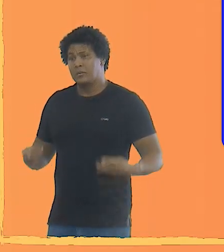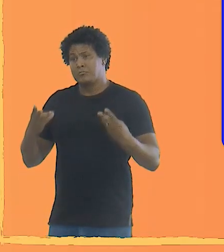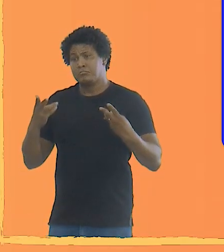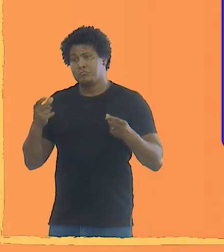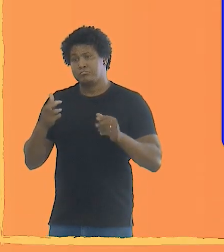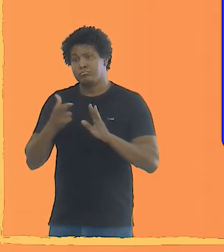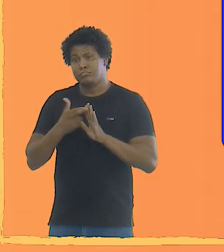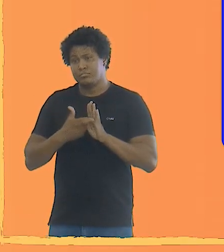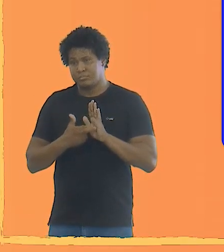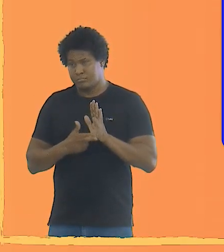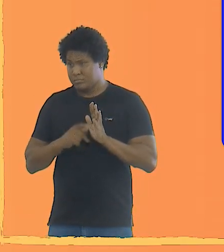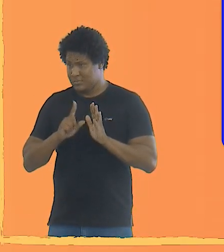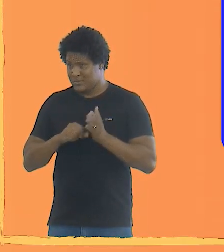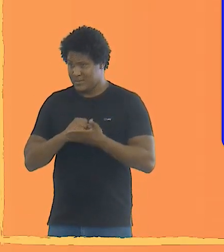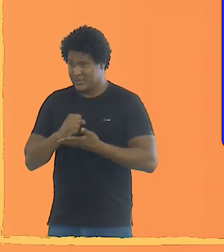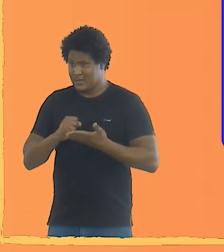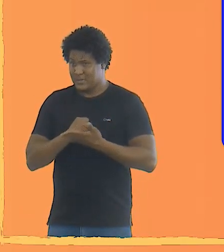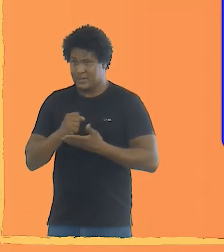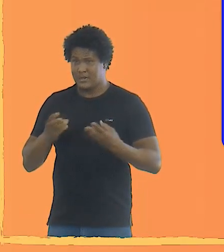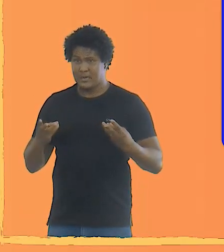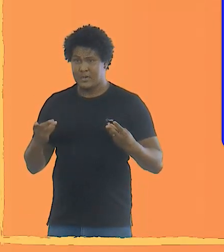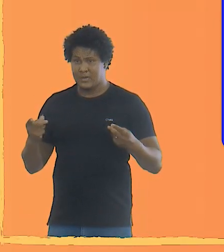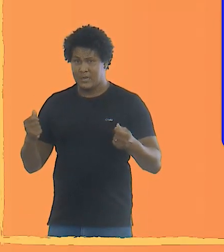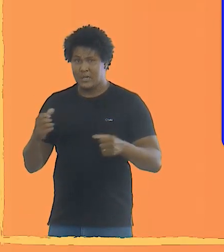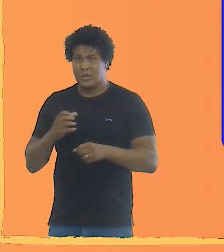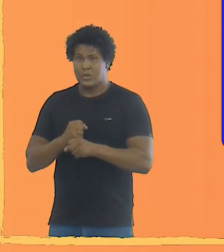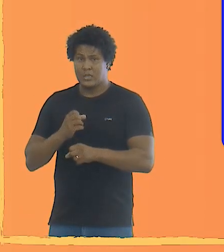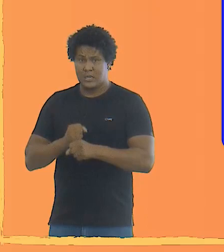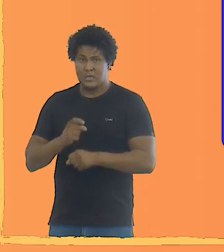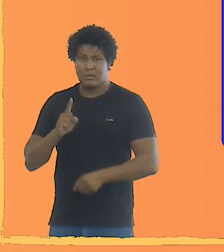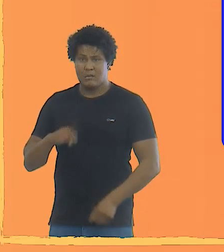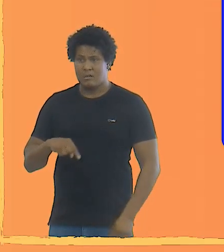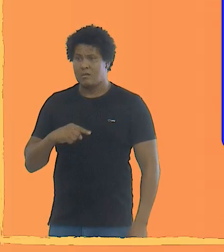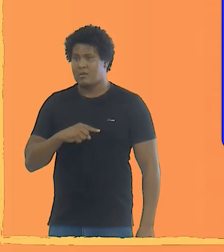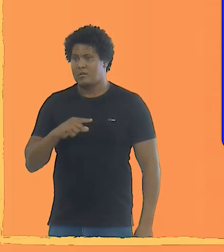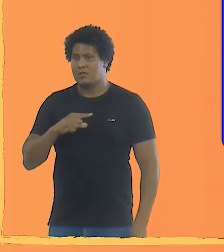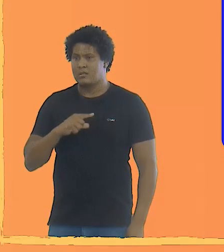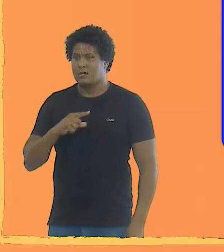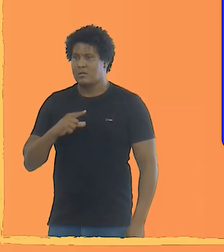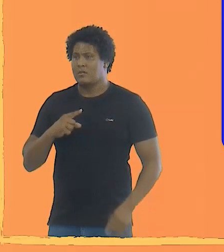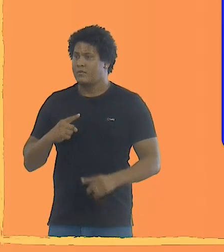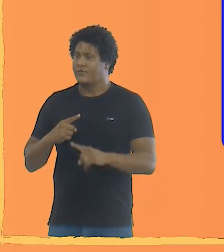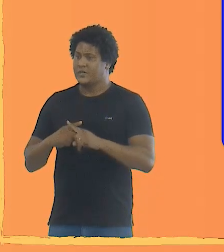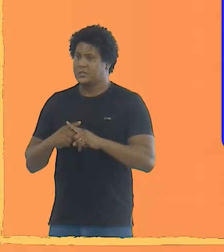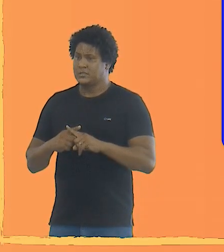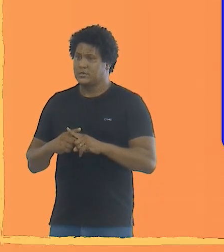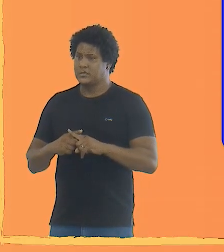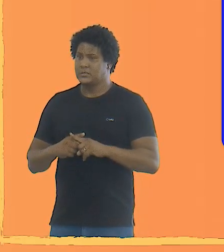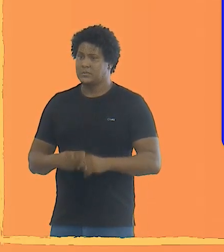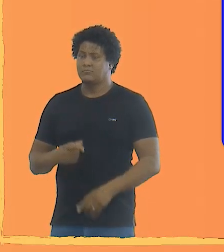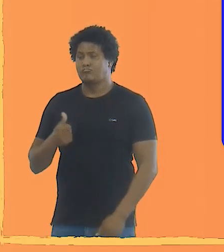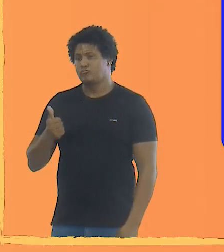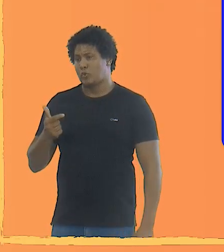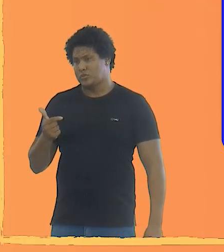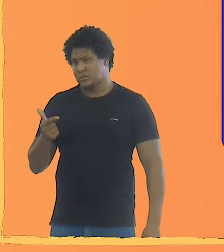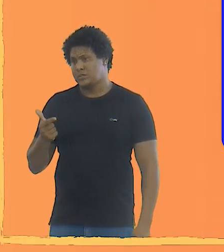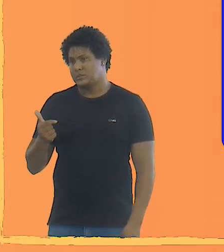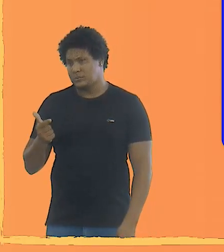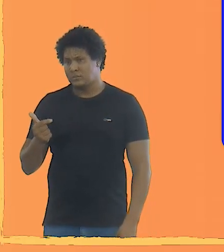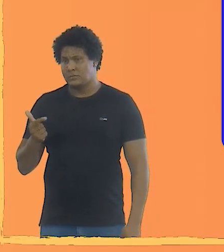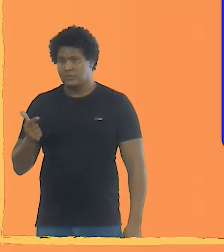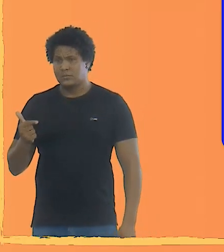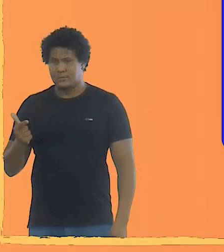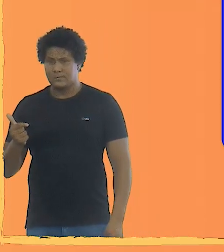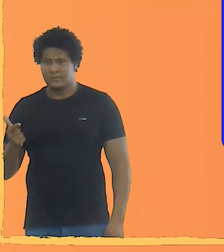quando você divide o problema, indica a quantidade de possibilidades, você multiplica os resultados. Então 4 vezes 3, 12. Isso é uma chance.